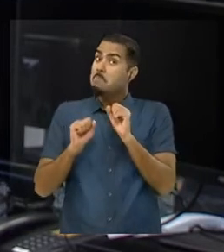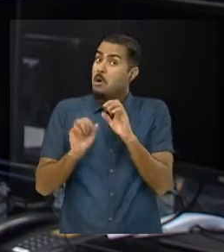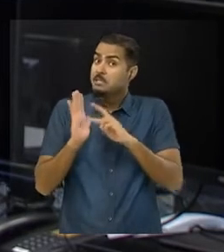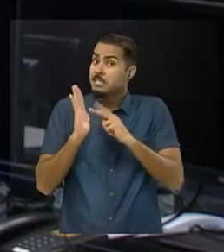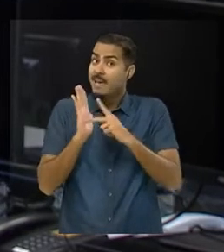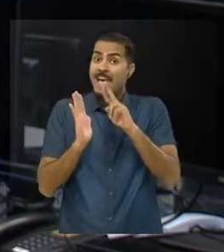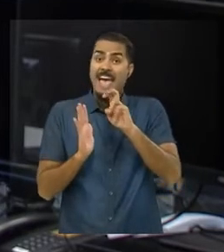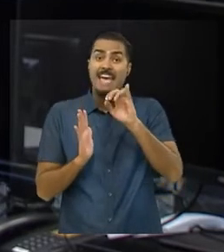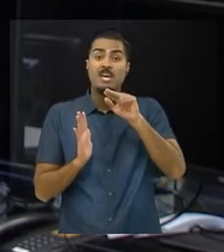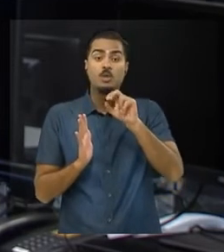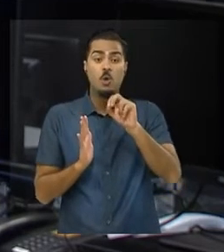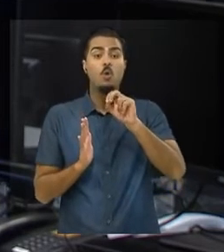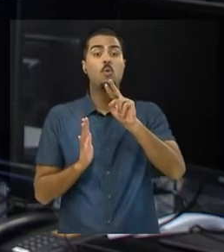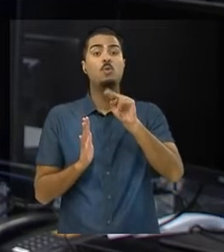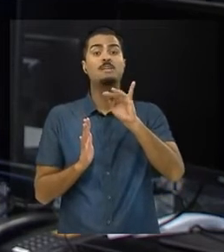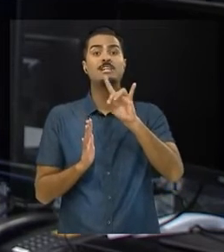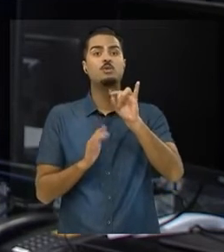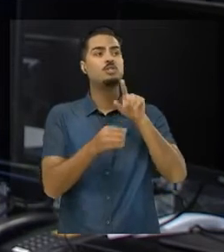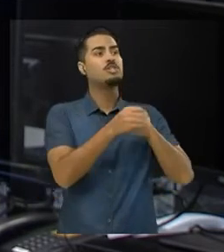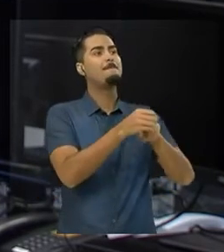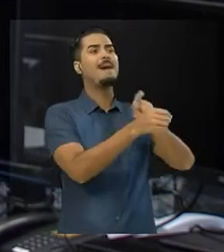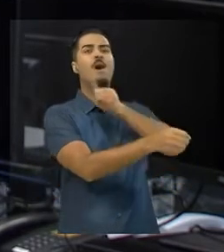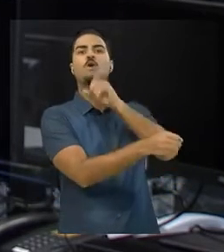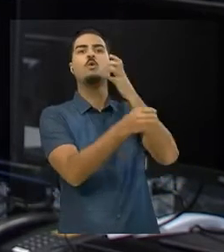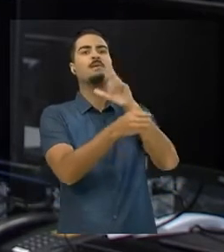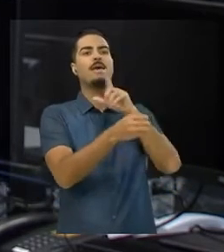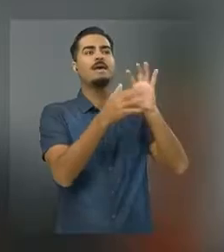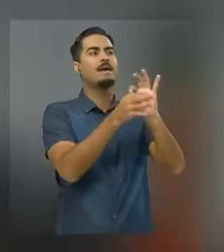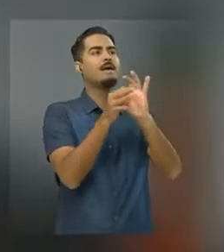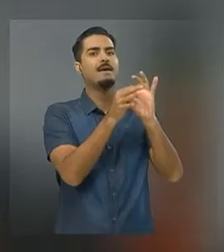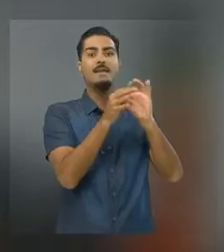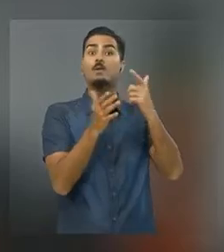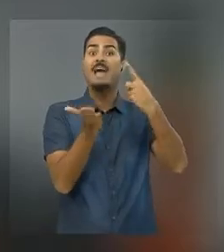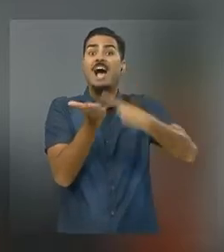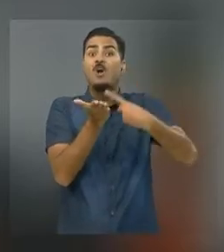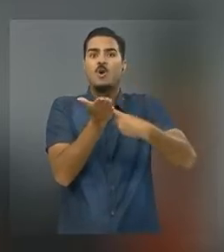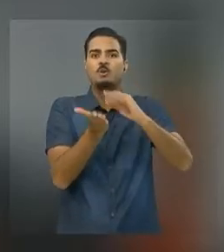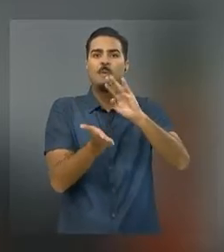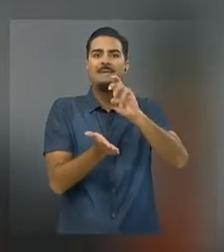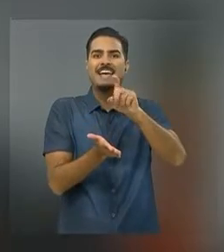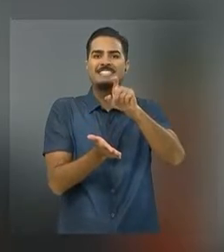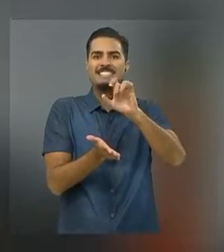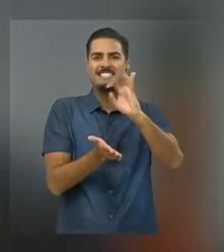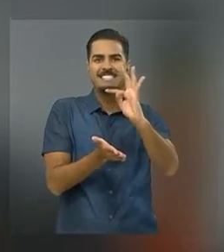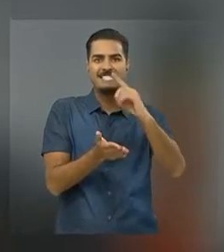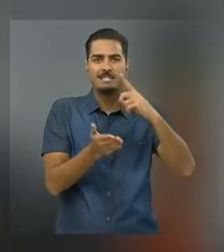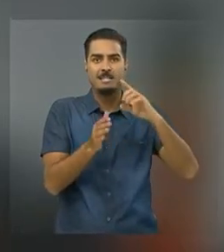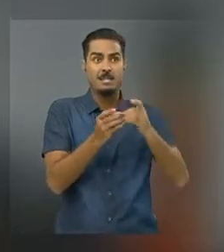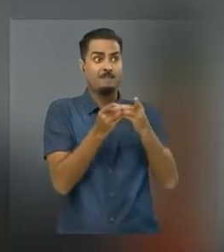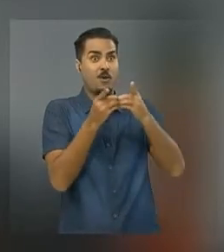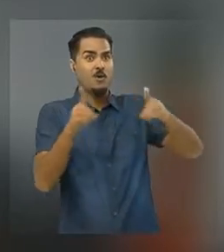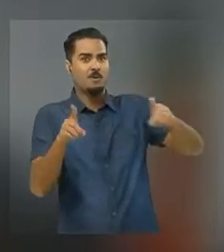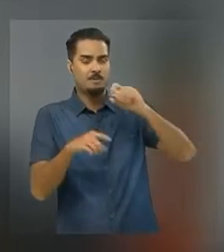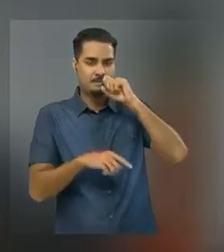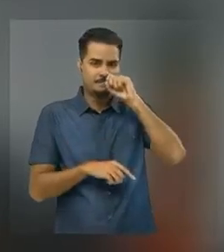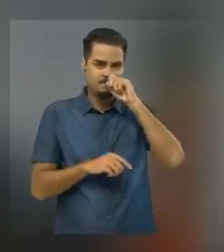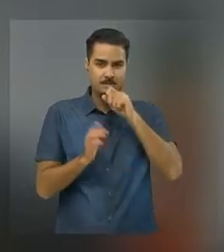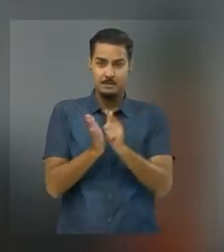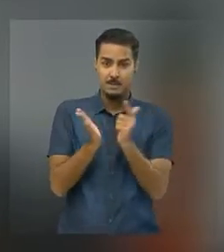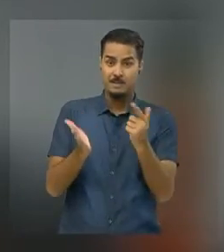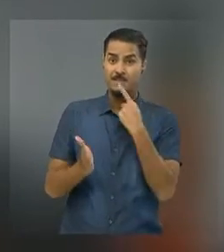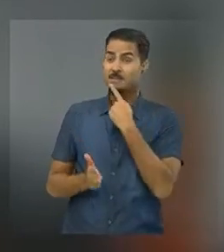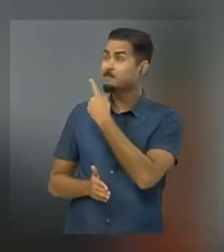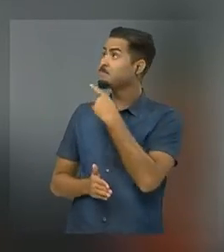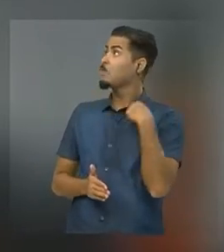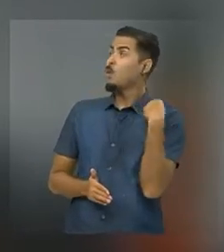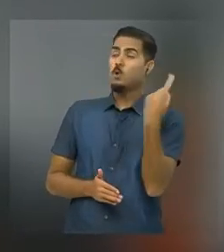União Europeia, sem acordo de divórcio, o Brexit. O jornal Daily Mail ironiza: seremos uma orgulhosa